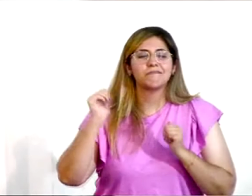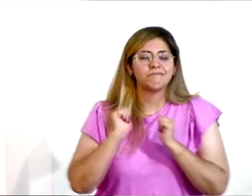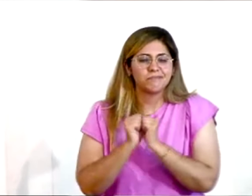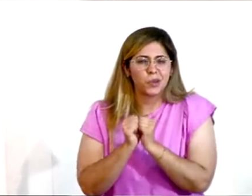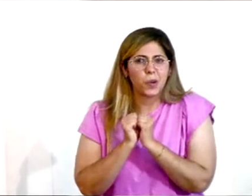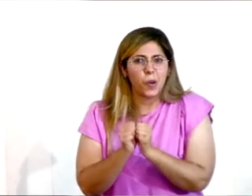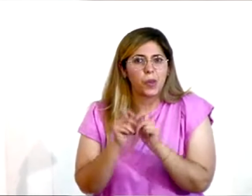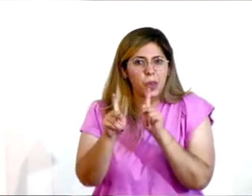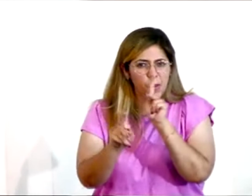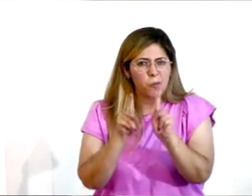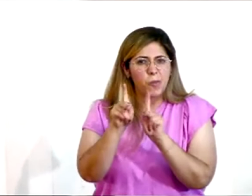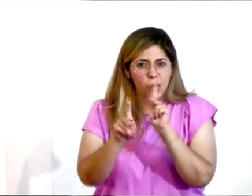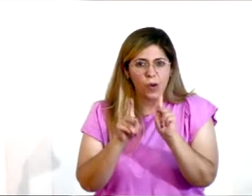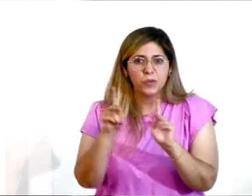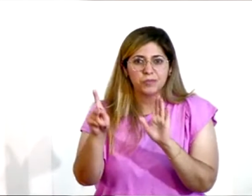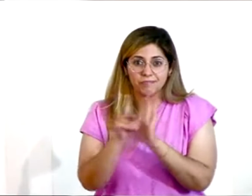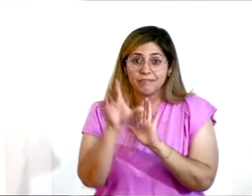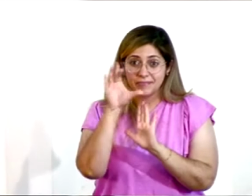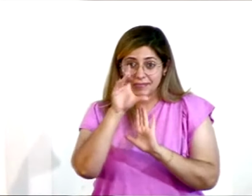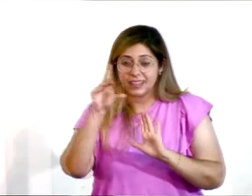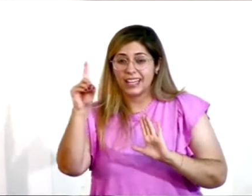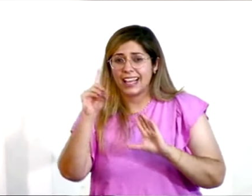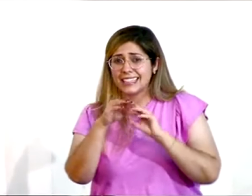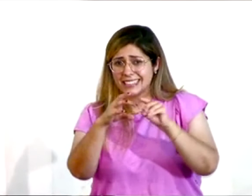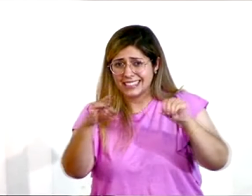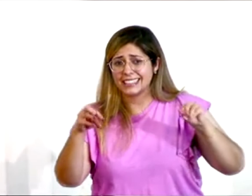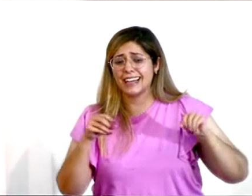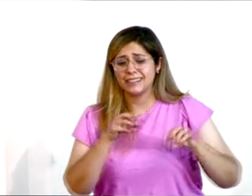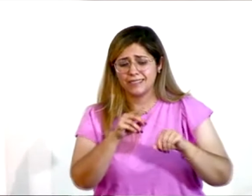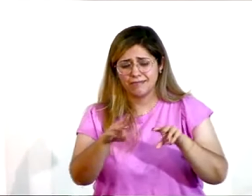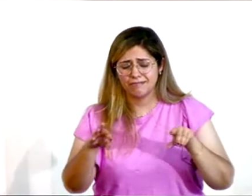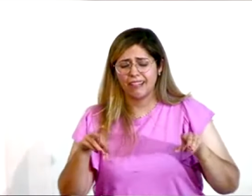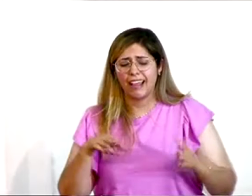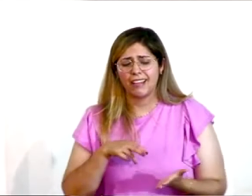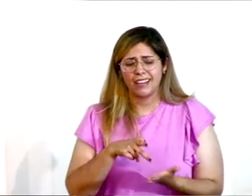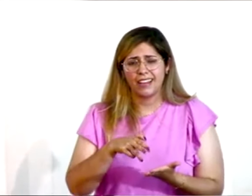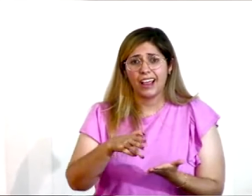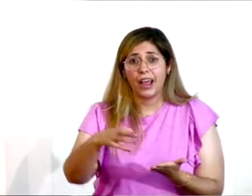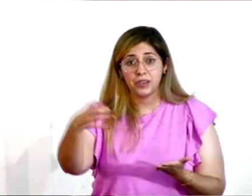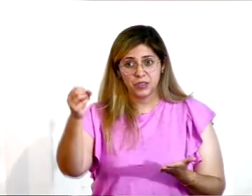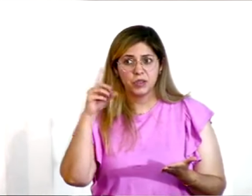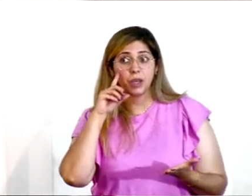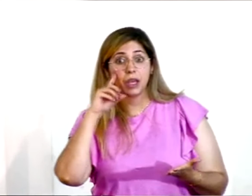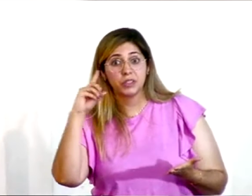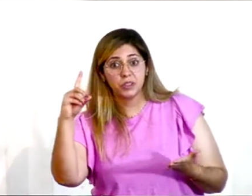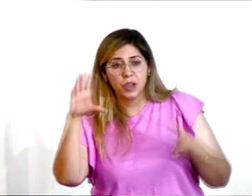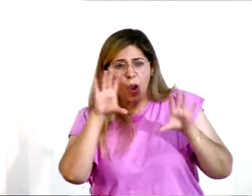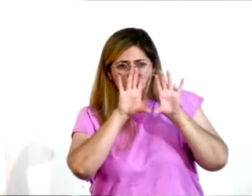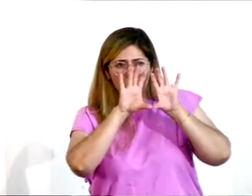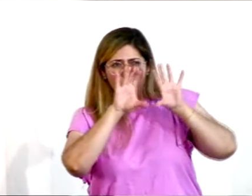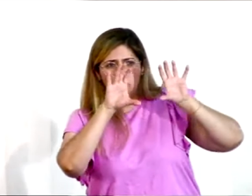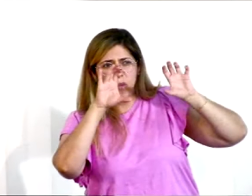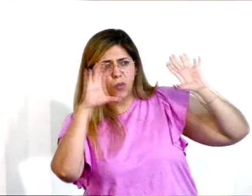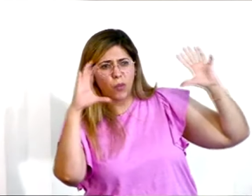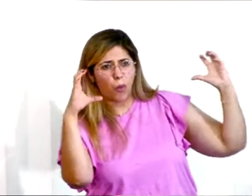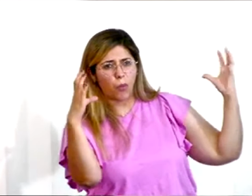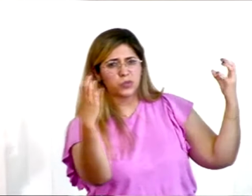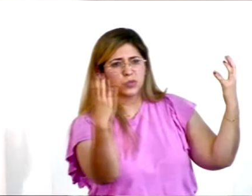Deus. Quando o povo de Deus andava no deserto, de dia tinha uma coluna bem grande de